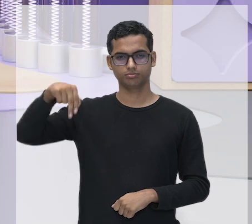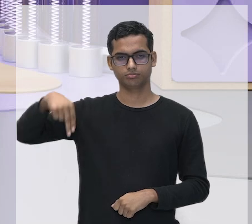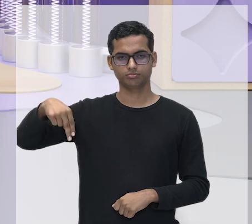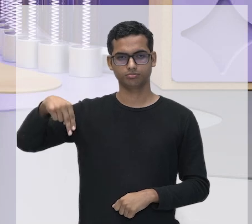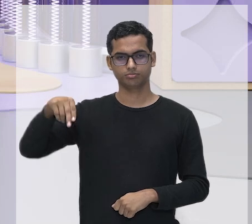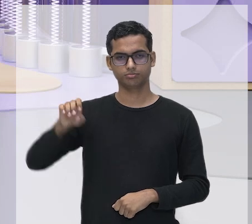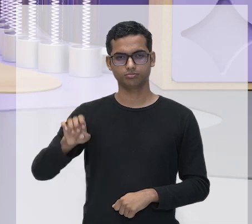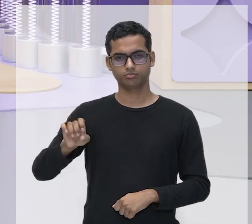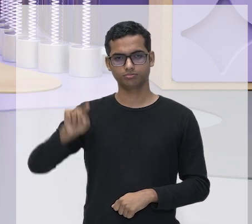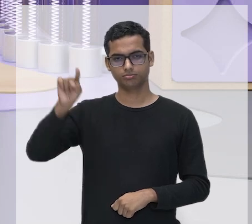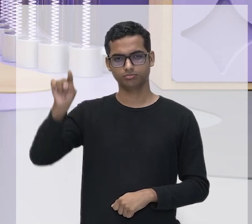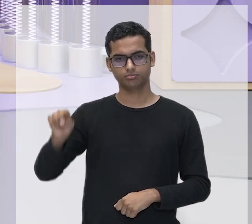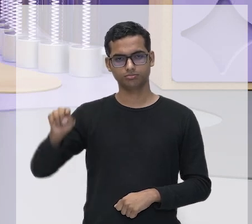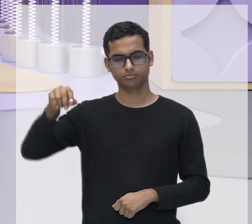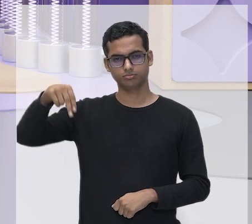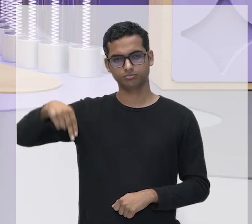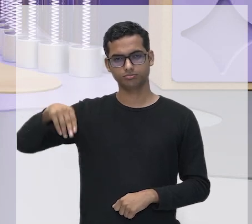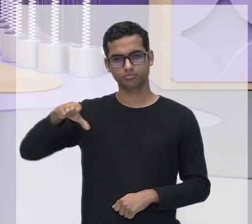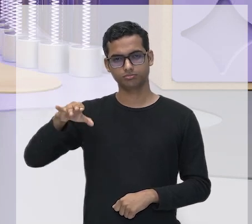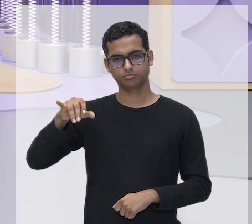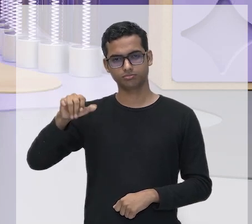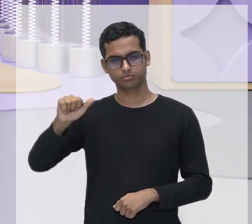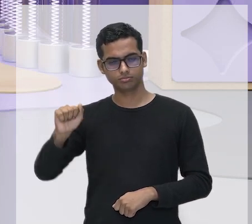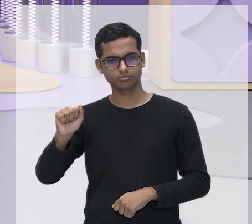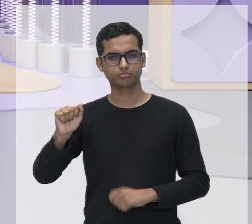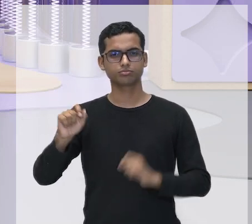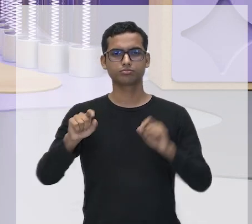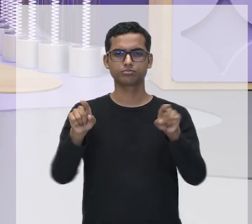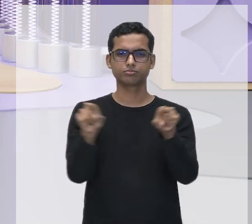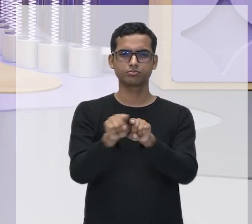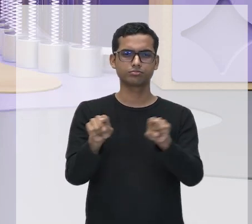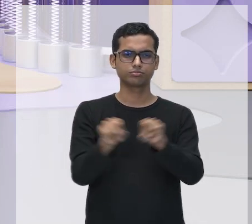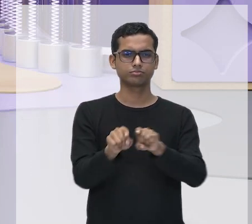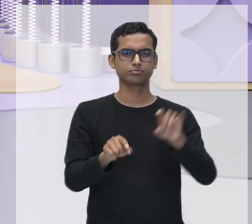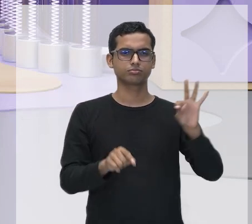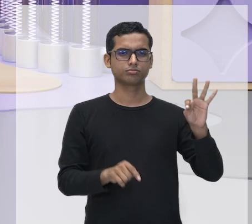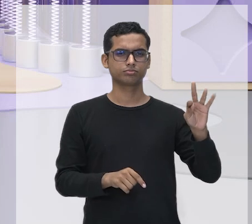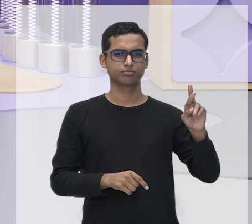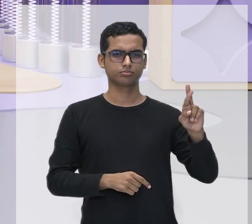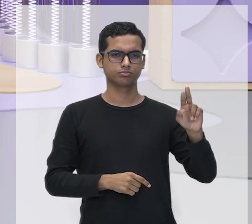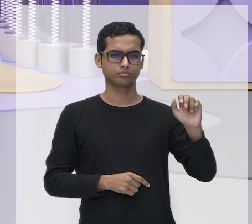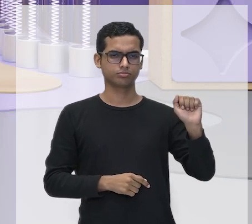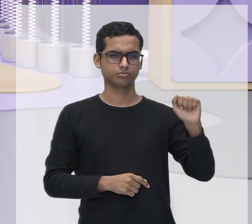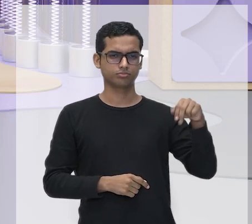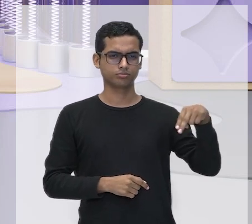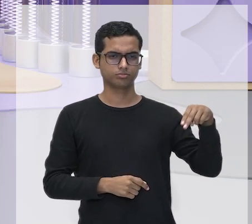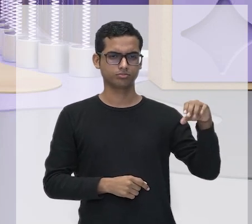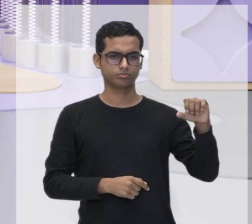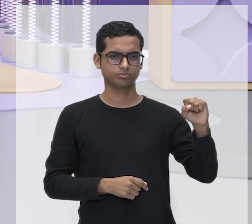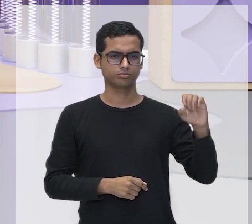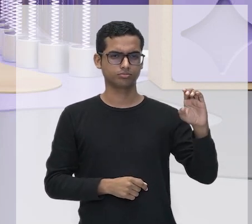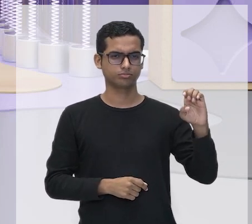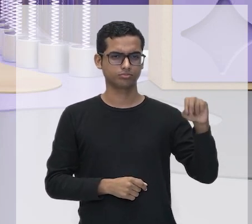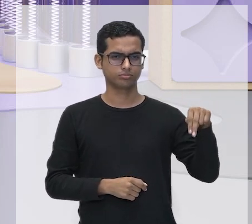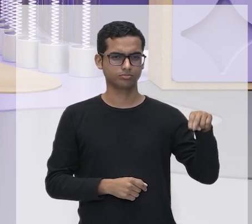imanência opõe-se à transcendência. São dois conceitos que implicam